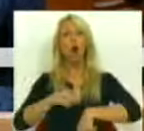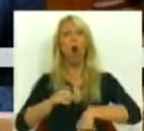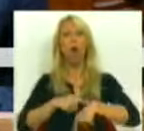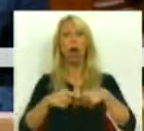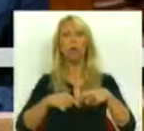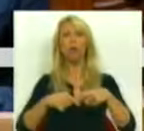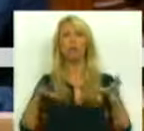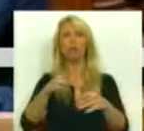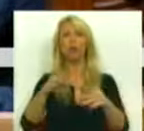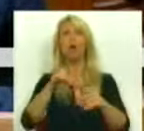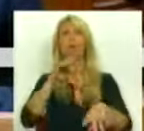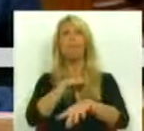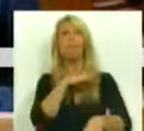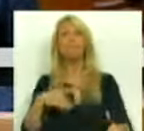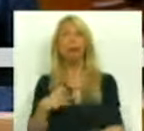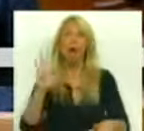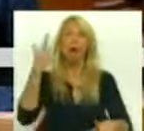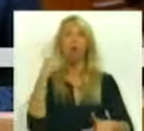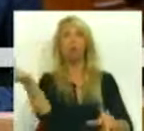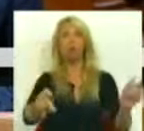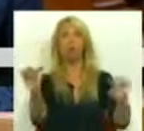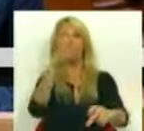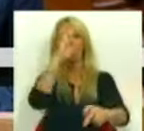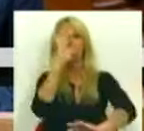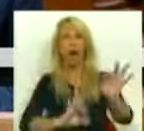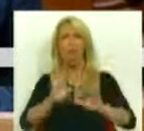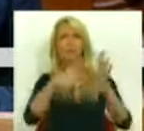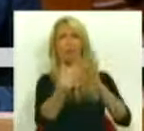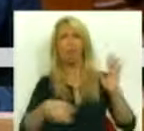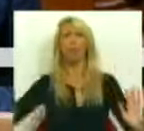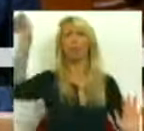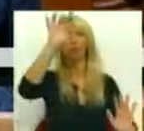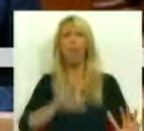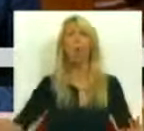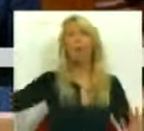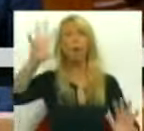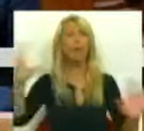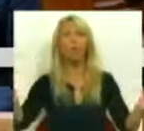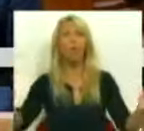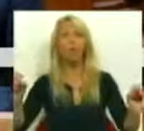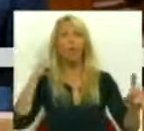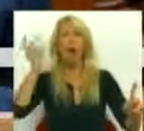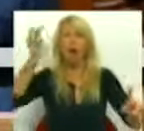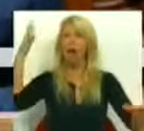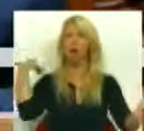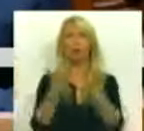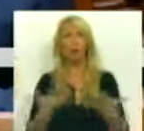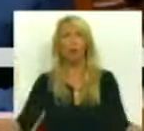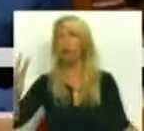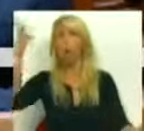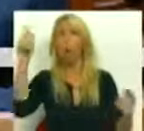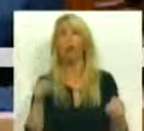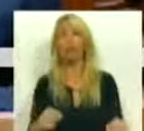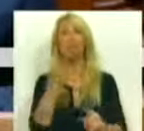que acontecia de forma casuística e sem planeamento por todo o país há longos anos, a revisão das taxas moderadoras